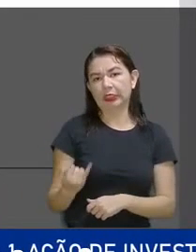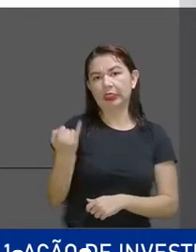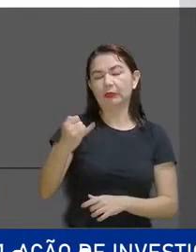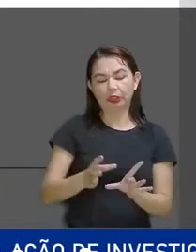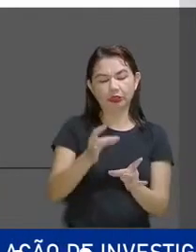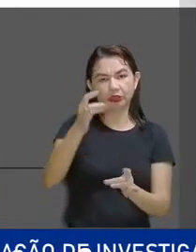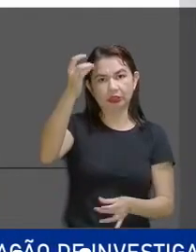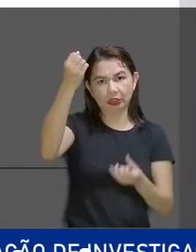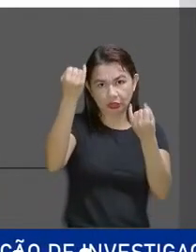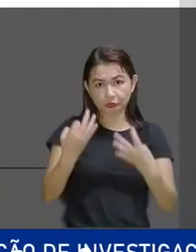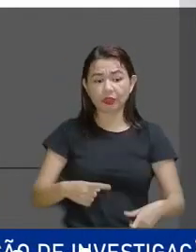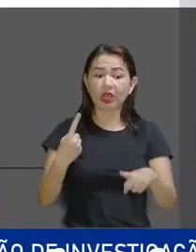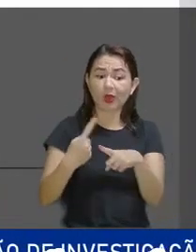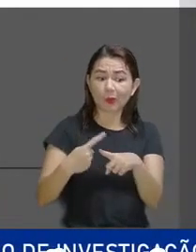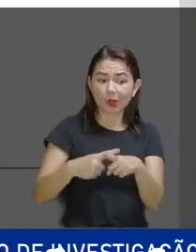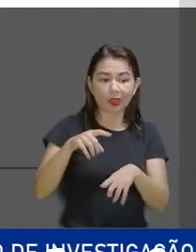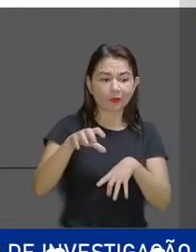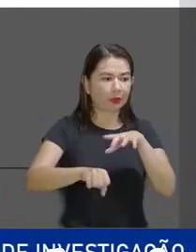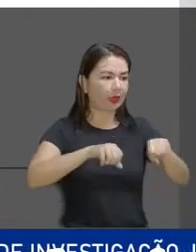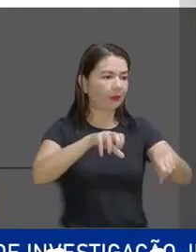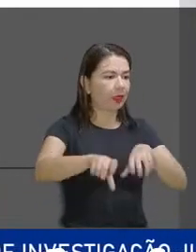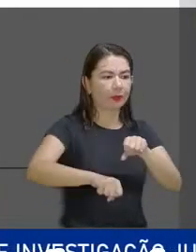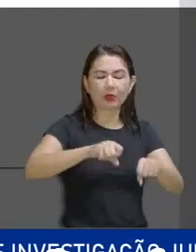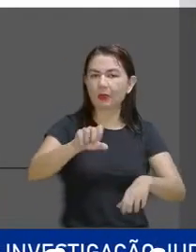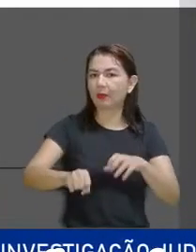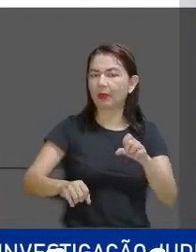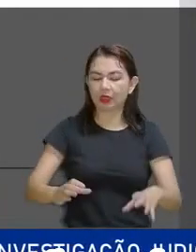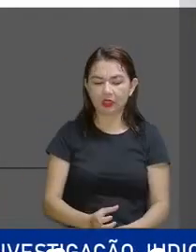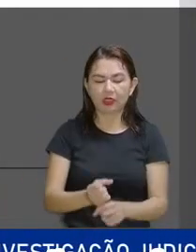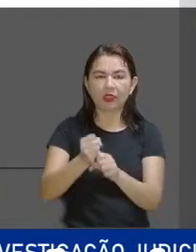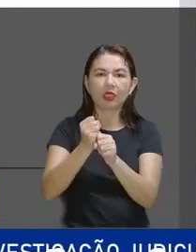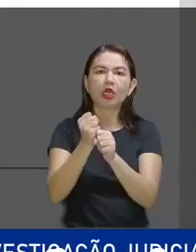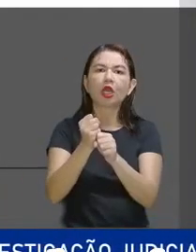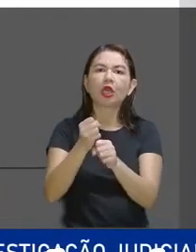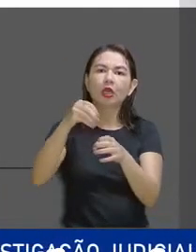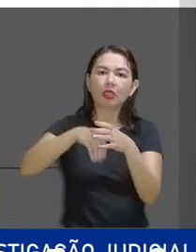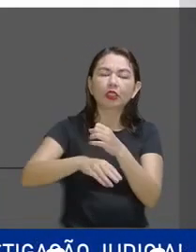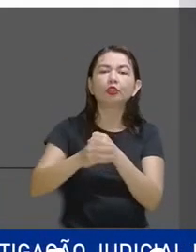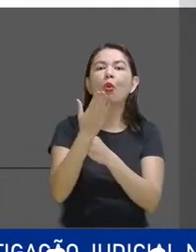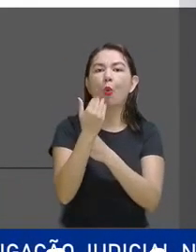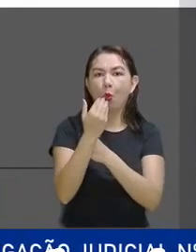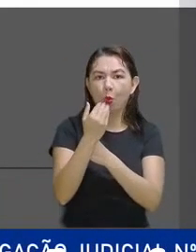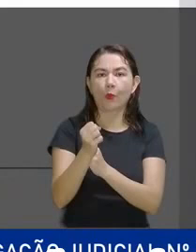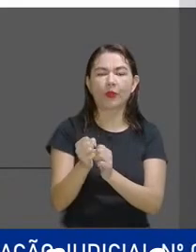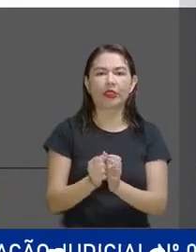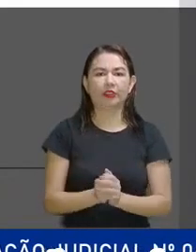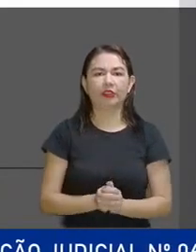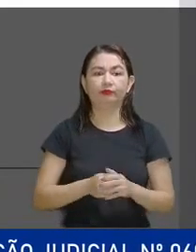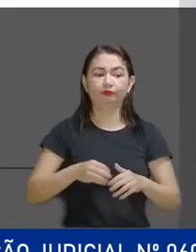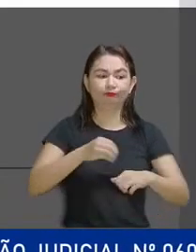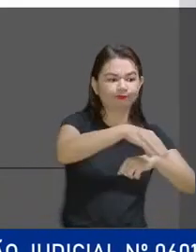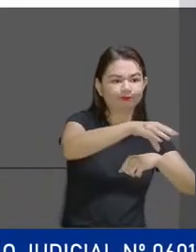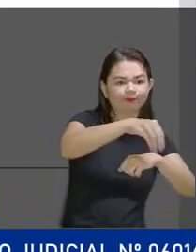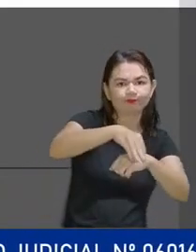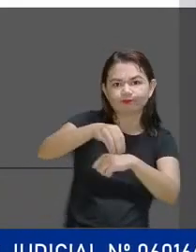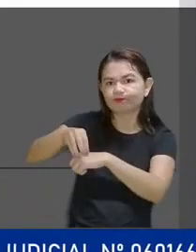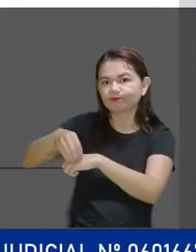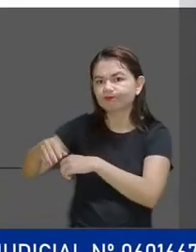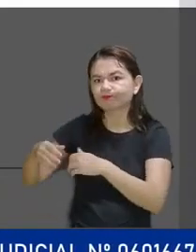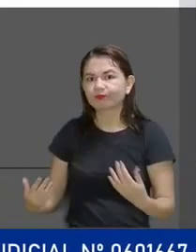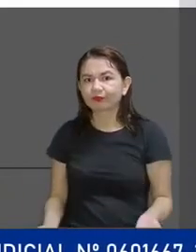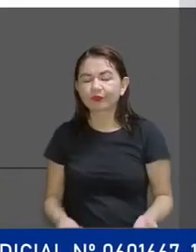dos eventos que antecederam a apreensão das cestas, além de que é, no mínimo, exigível que aquilo que fosse dito por eles